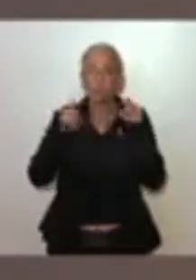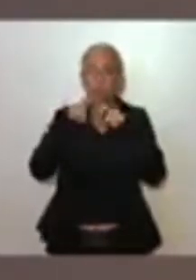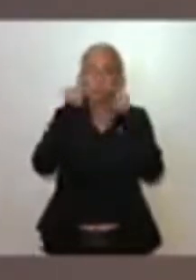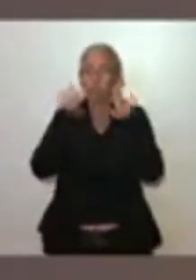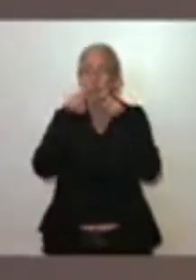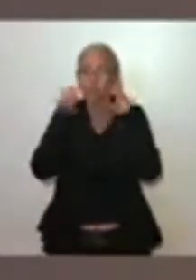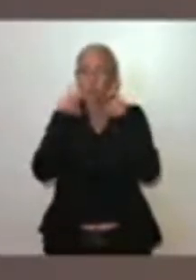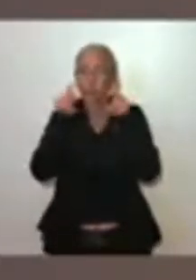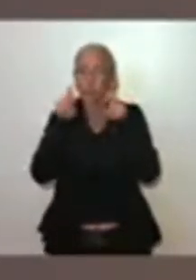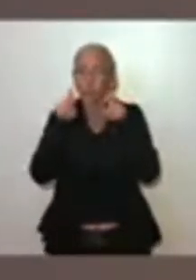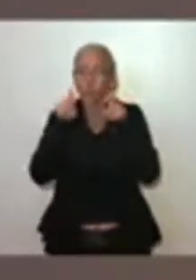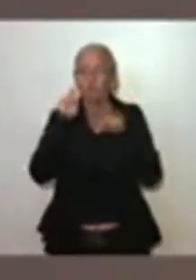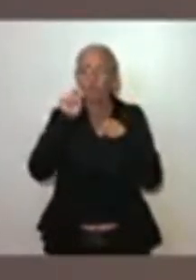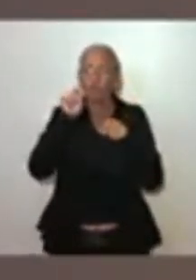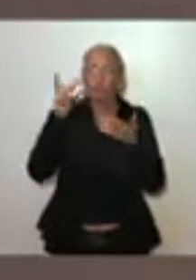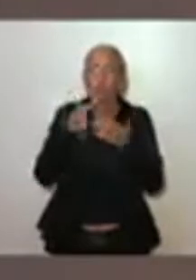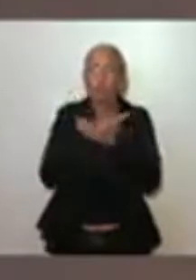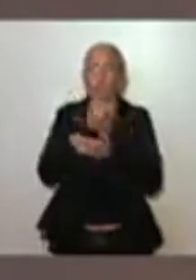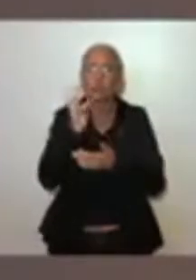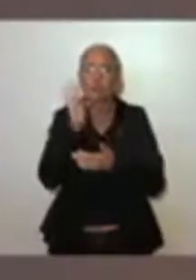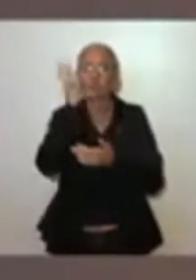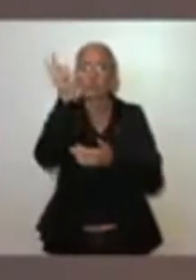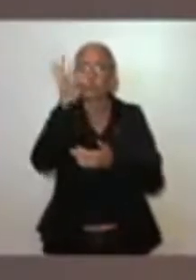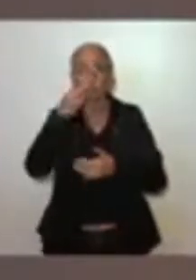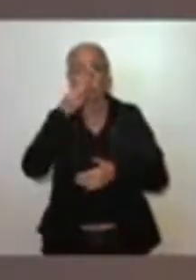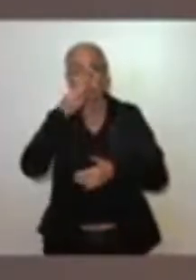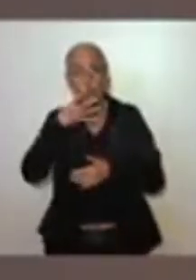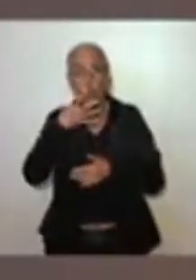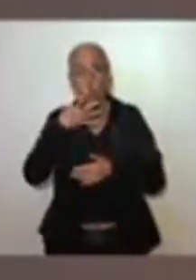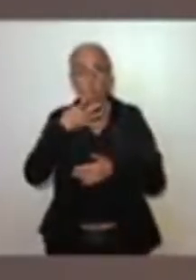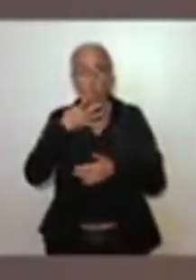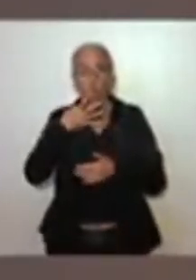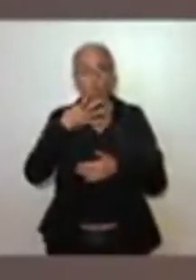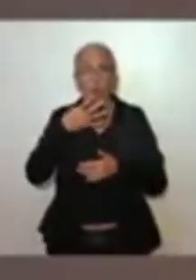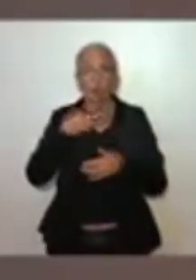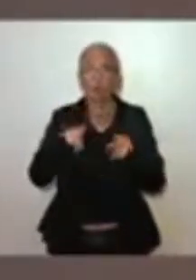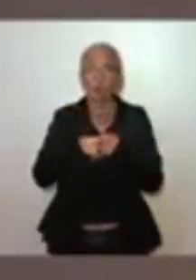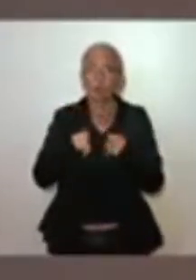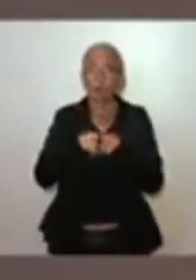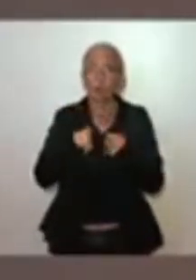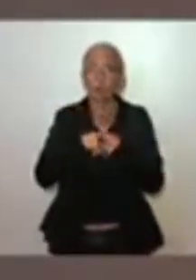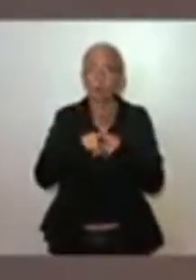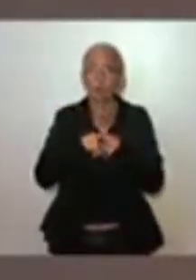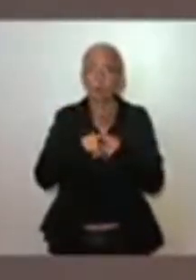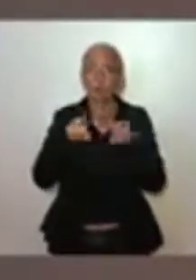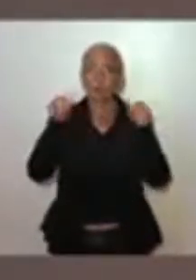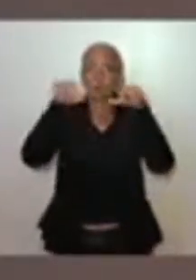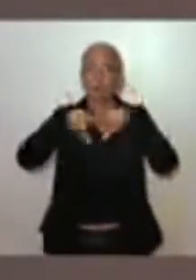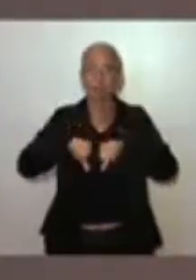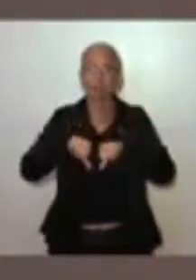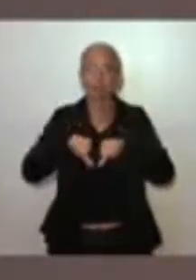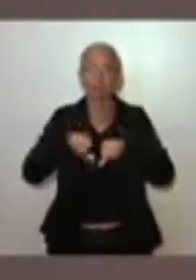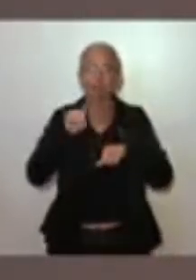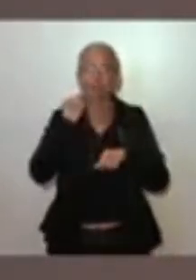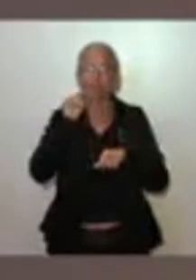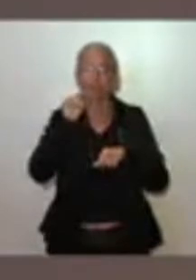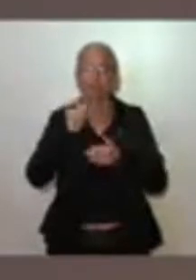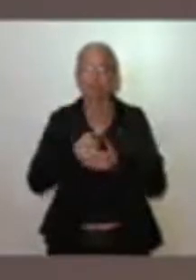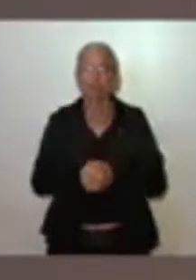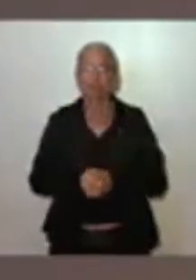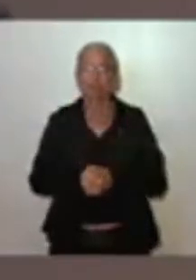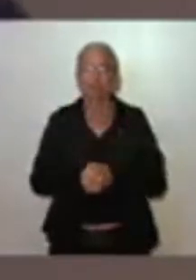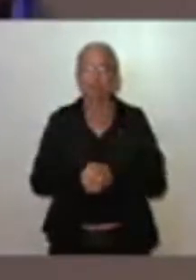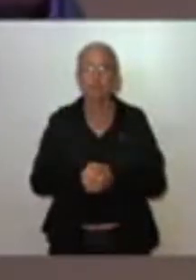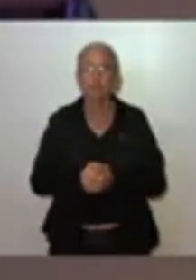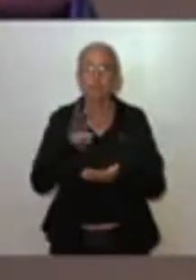que que vai acontecer no futuro no que ela tem de bom e no que ela pode ter de negativo que é